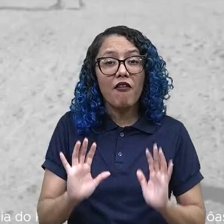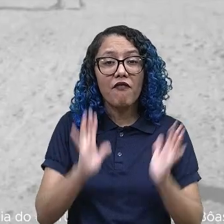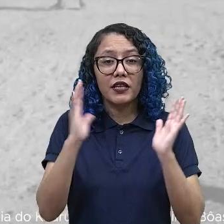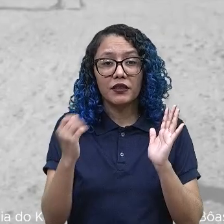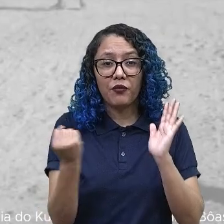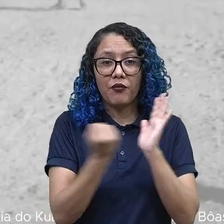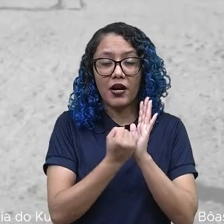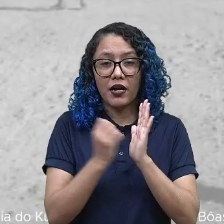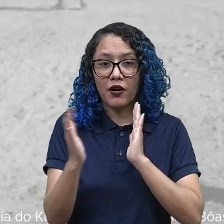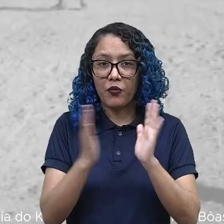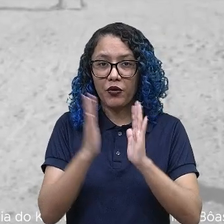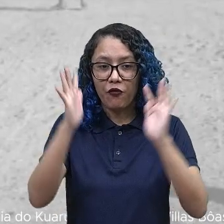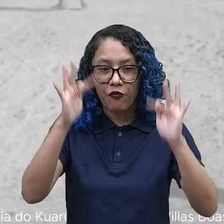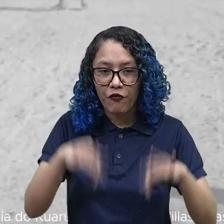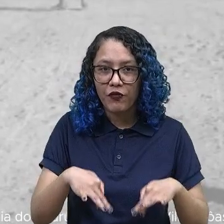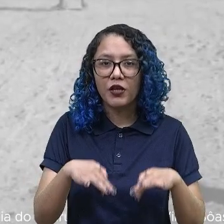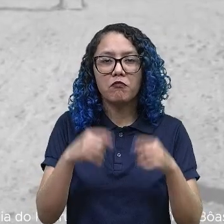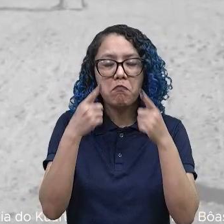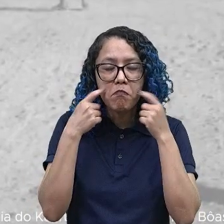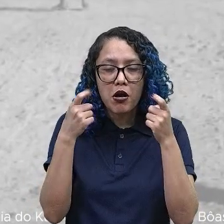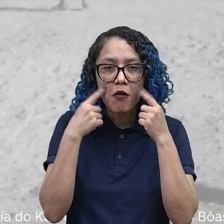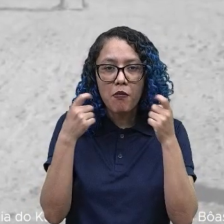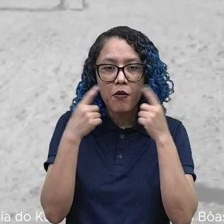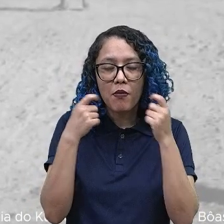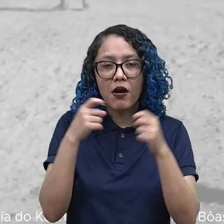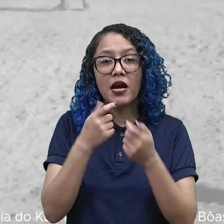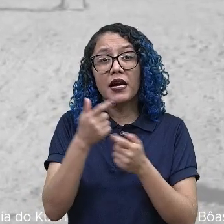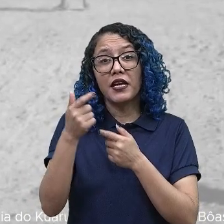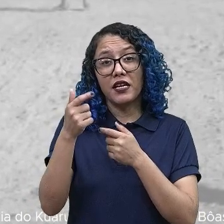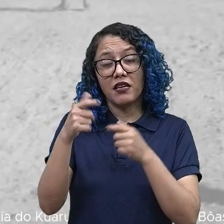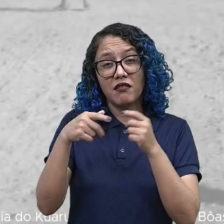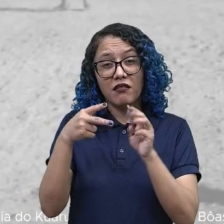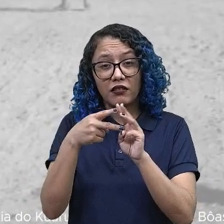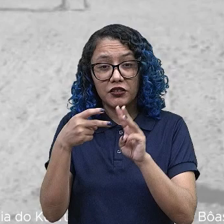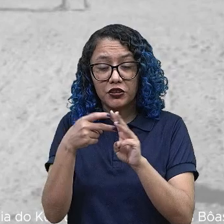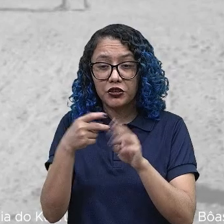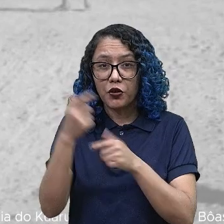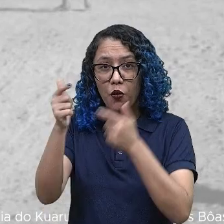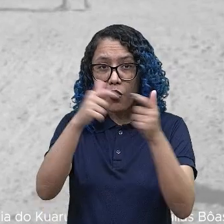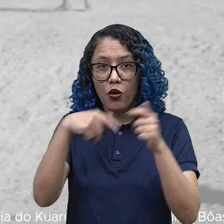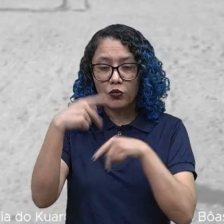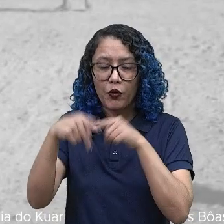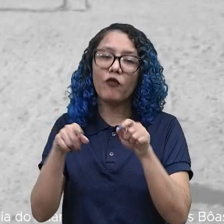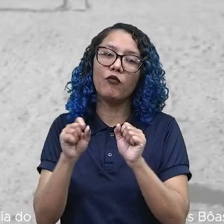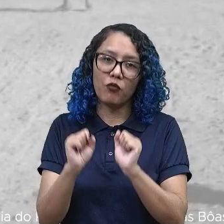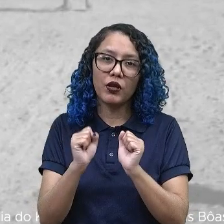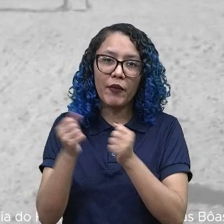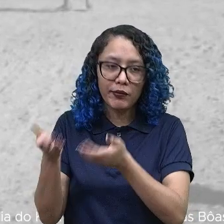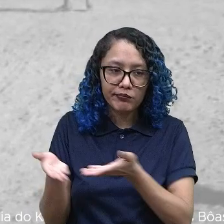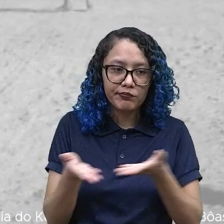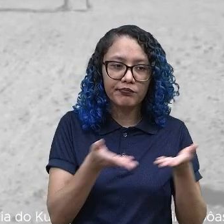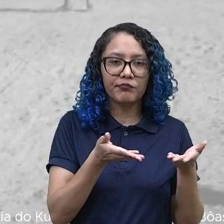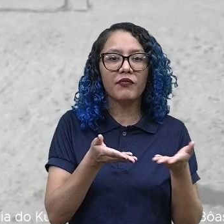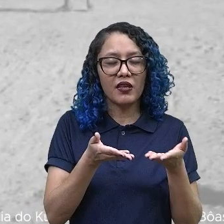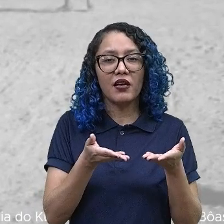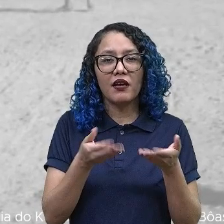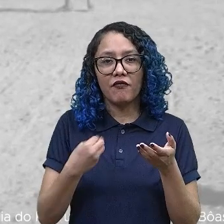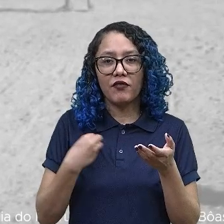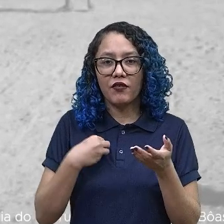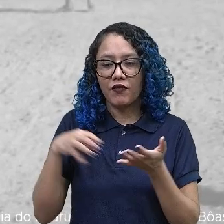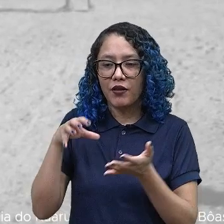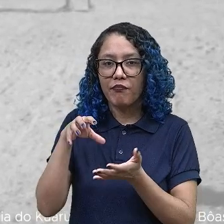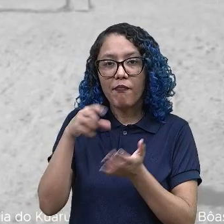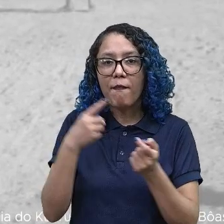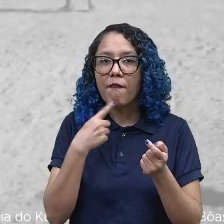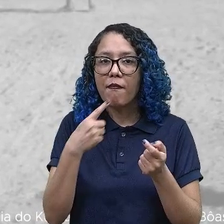do período de luto. Índios de outras etnias são convidados para a celebração, Eles acampam nas redondezas da tribo e